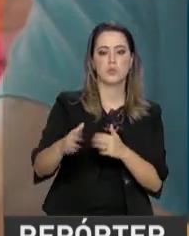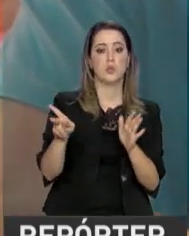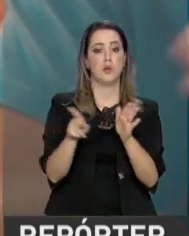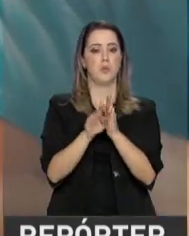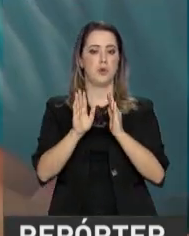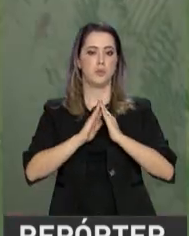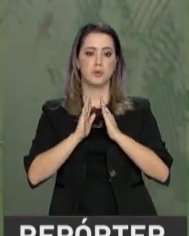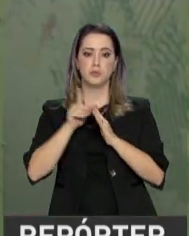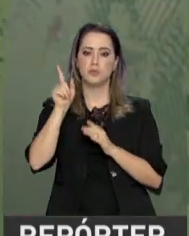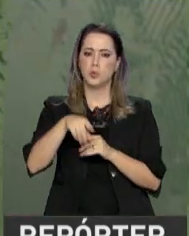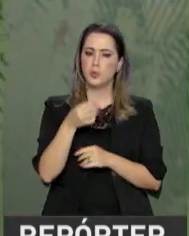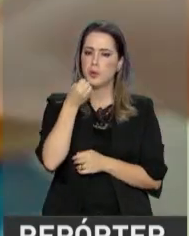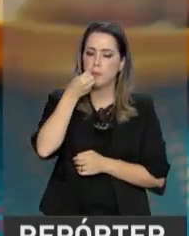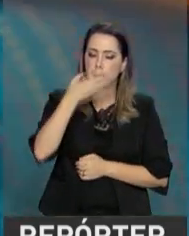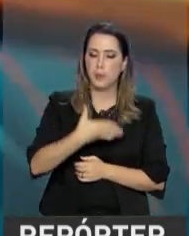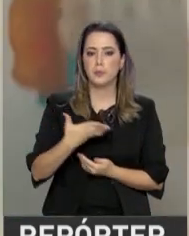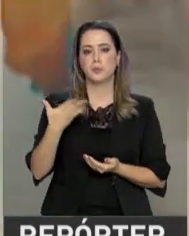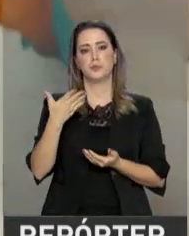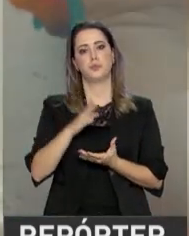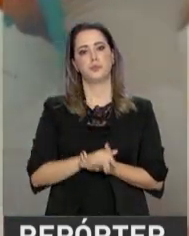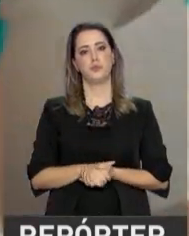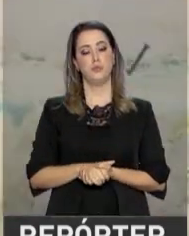casa porque é um projeto muito bom